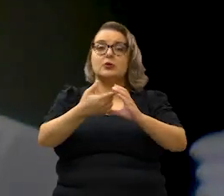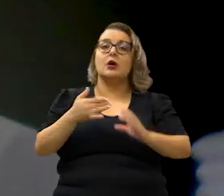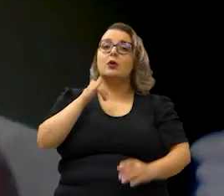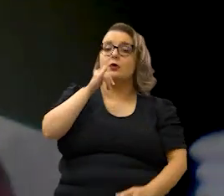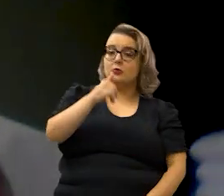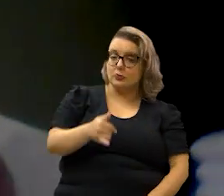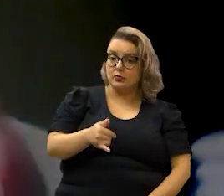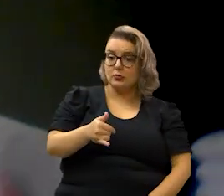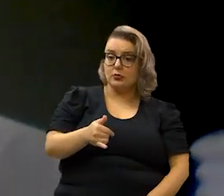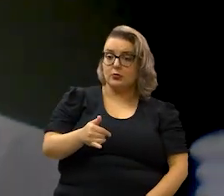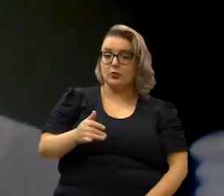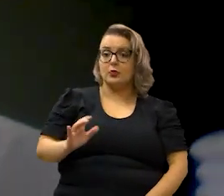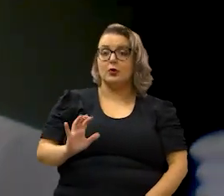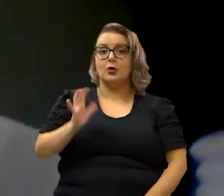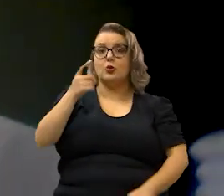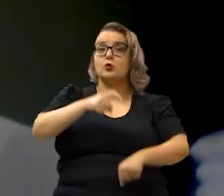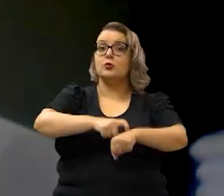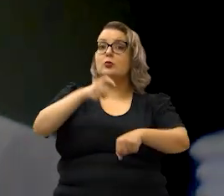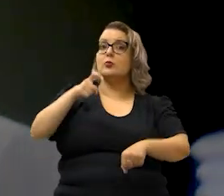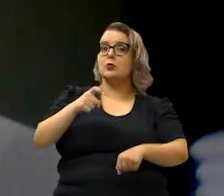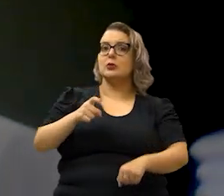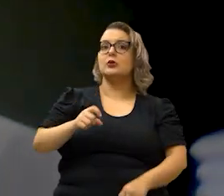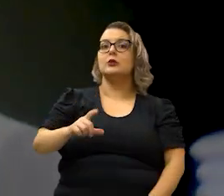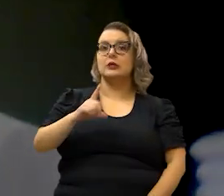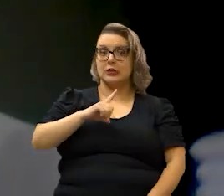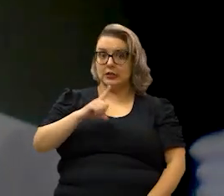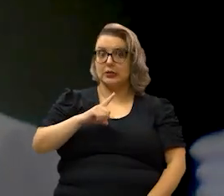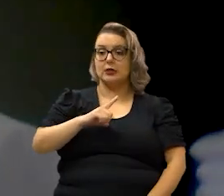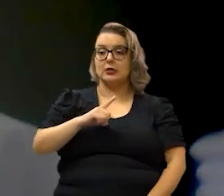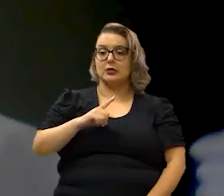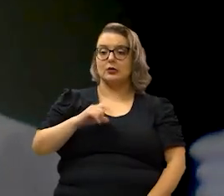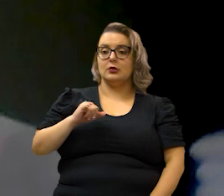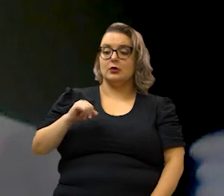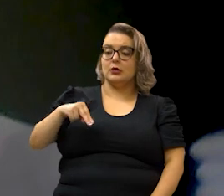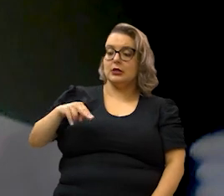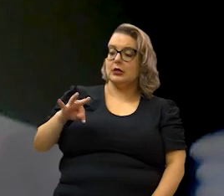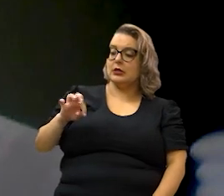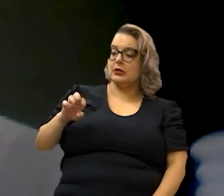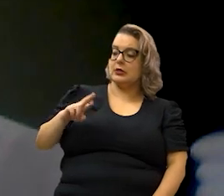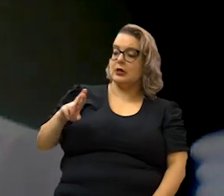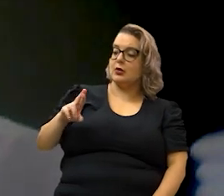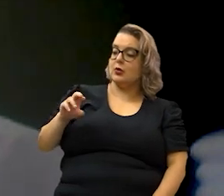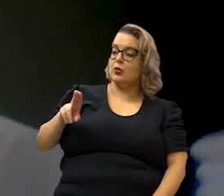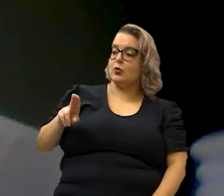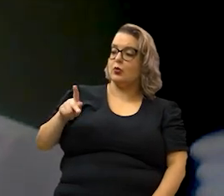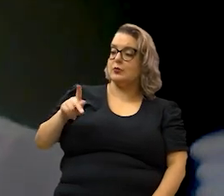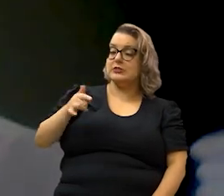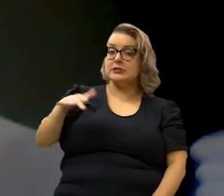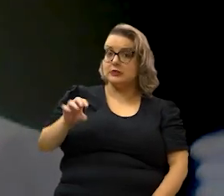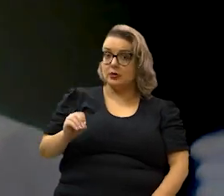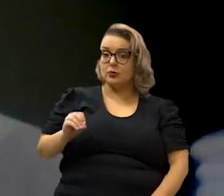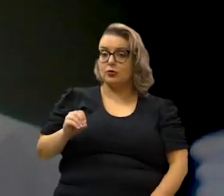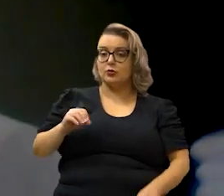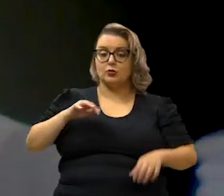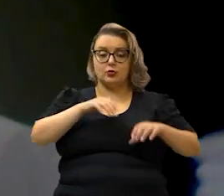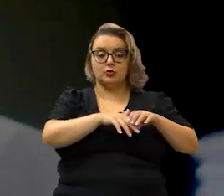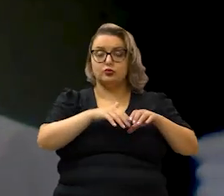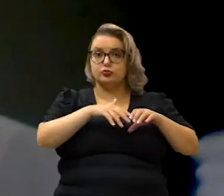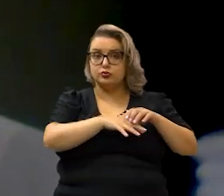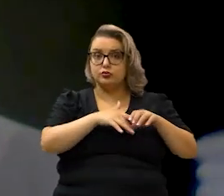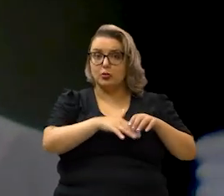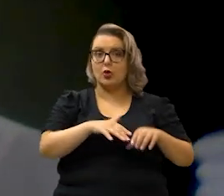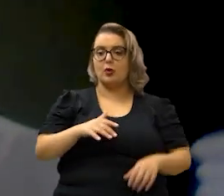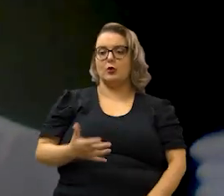que eu disse, eles ocorrem no momento em que o indivíduo está tendo uma interrupção do fluxo de sangue